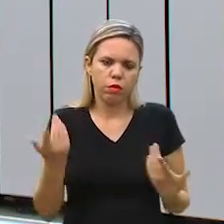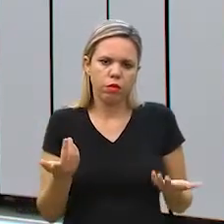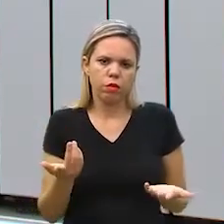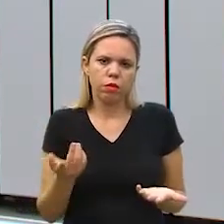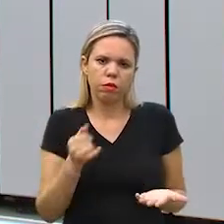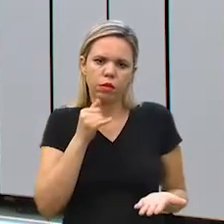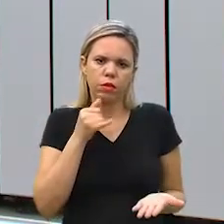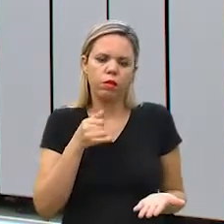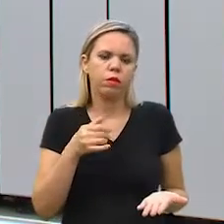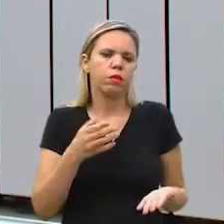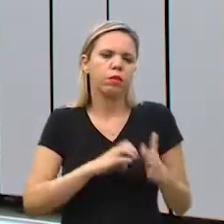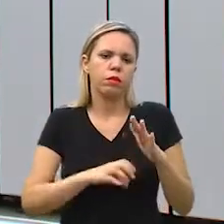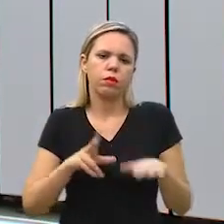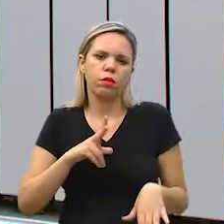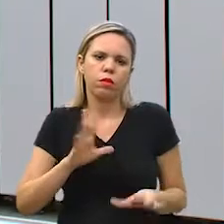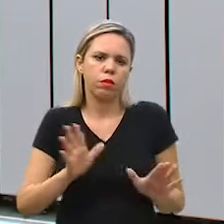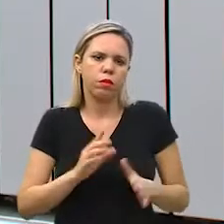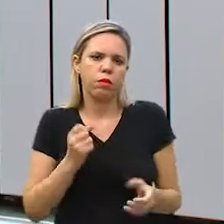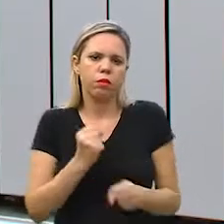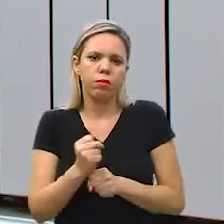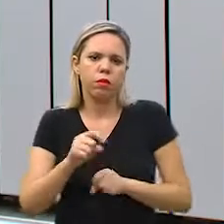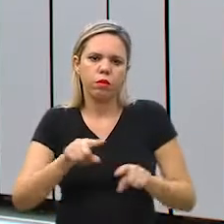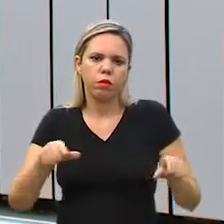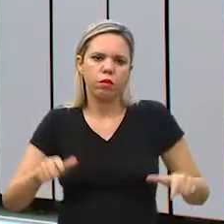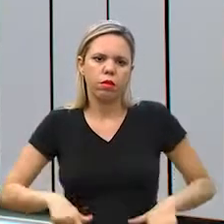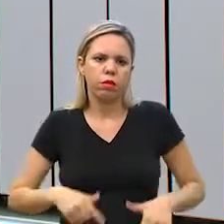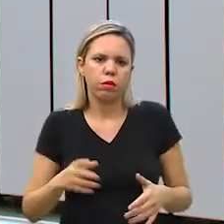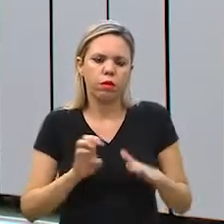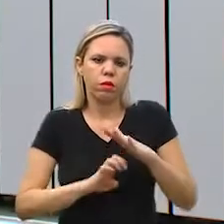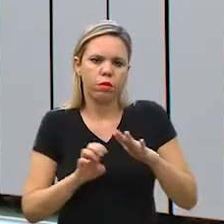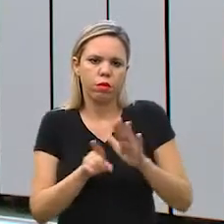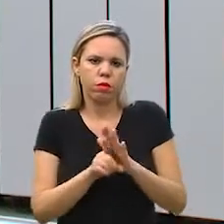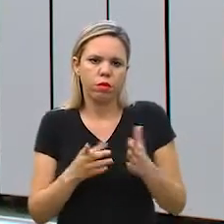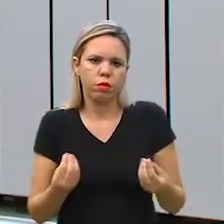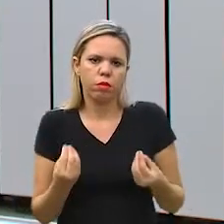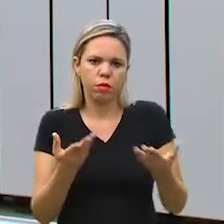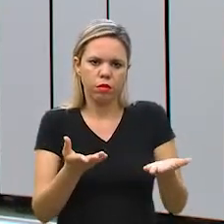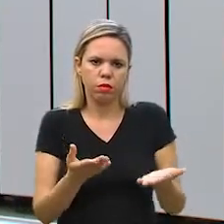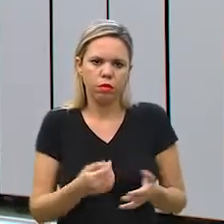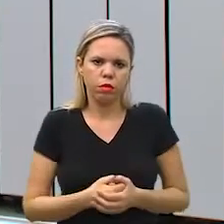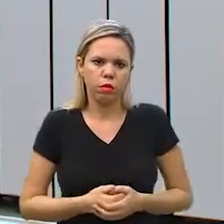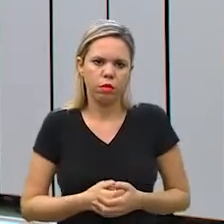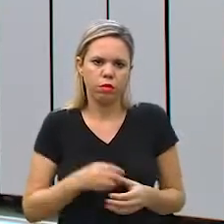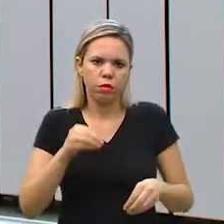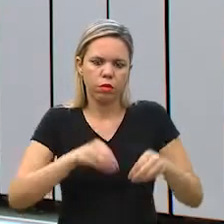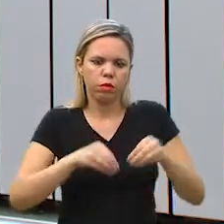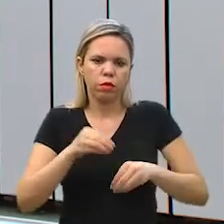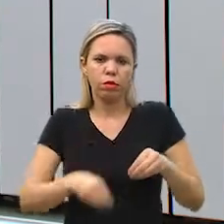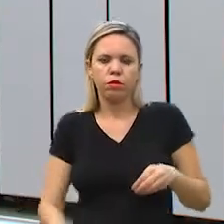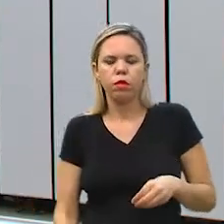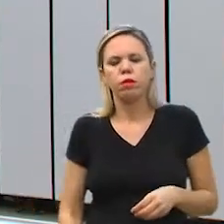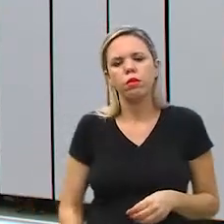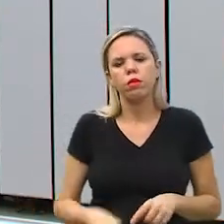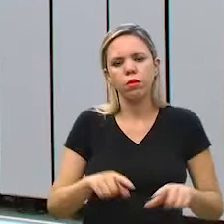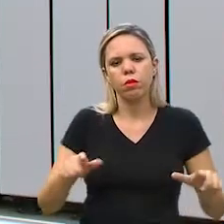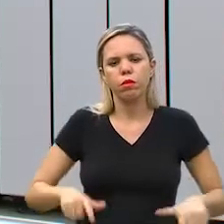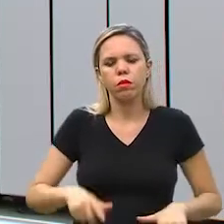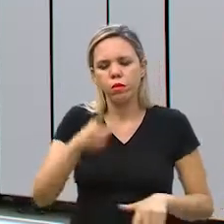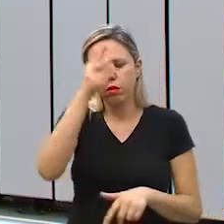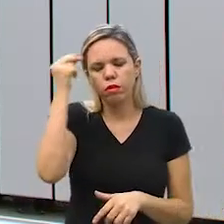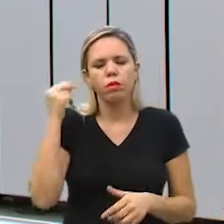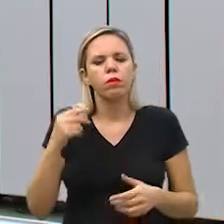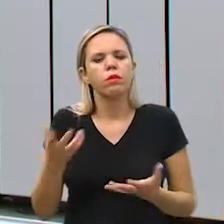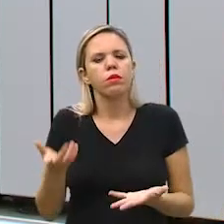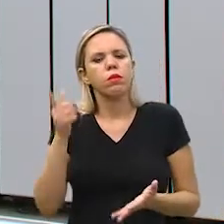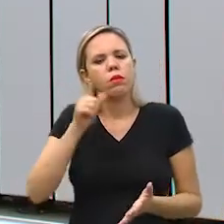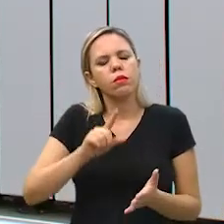iniciativa privada, você vai lá, compra o terreno e constrói. O empresário, ele para montar alguma coisa no solo público, ele